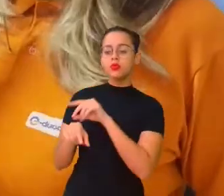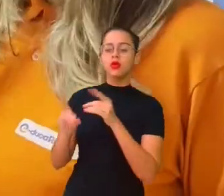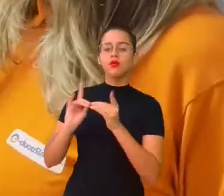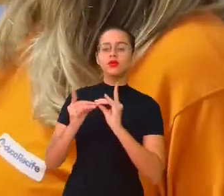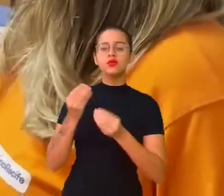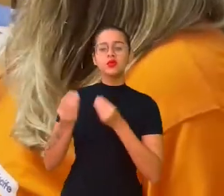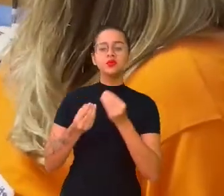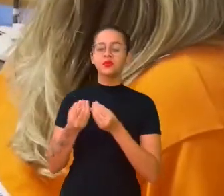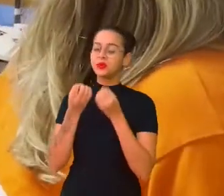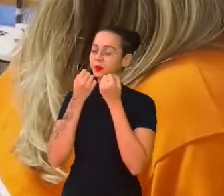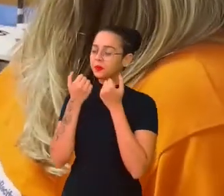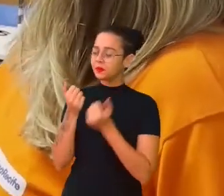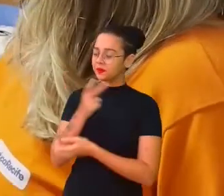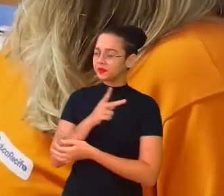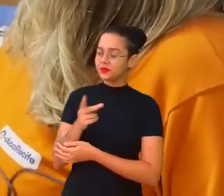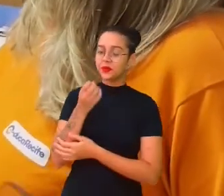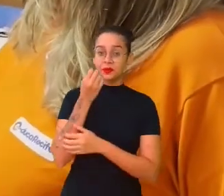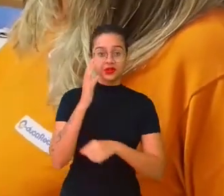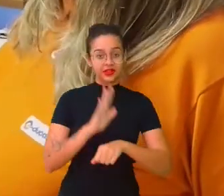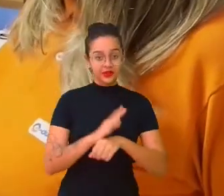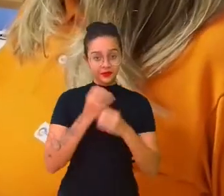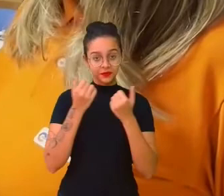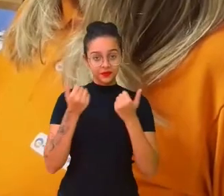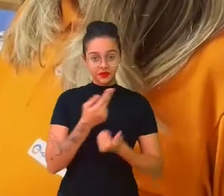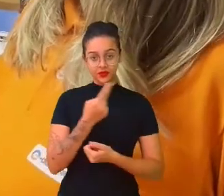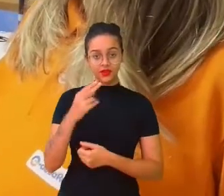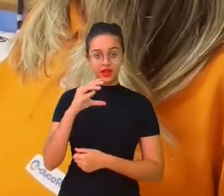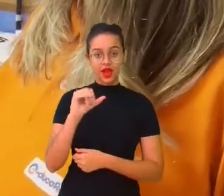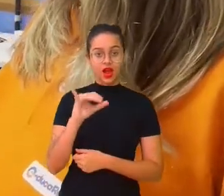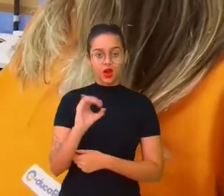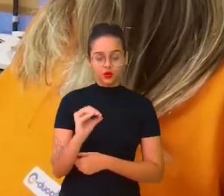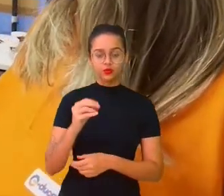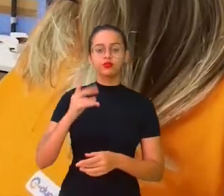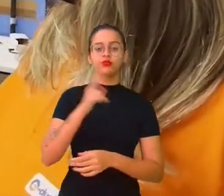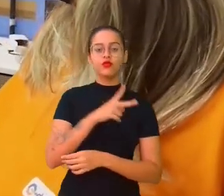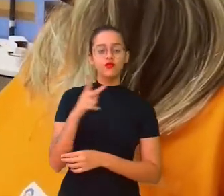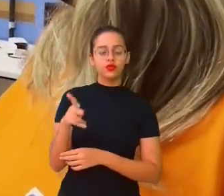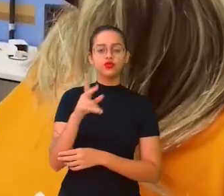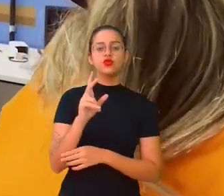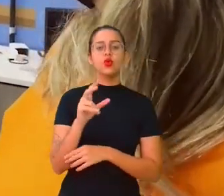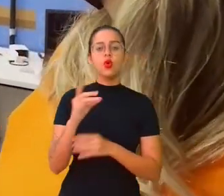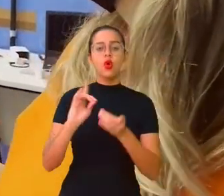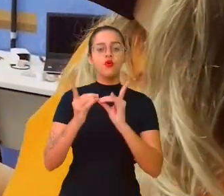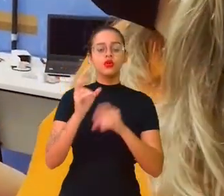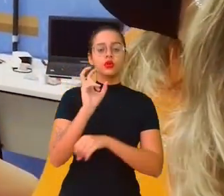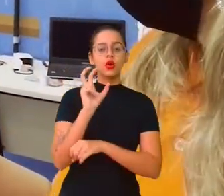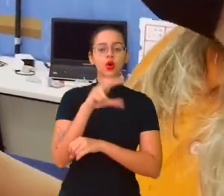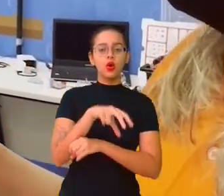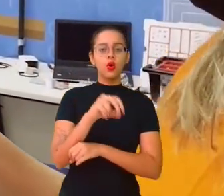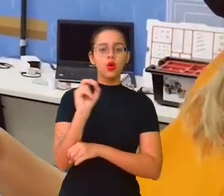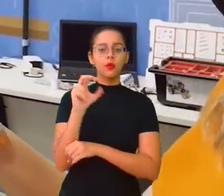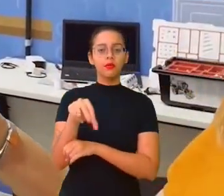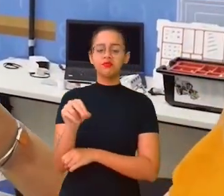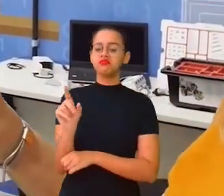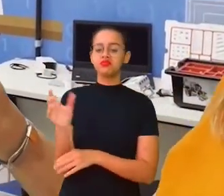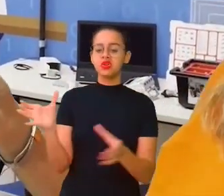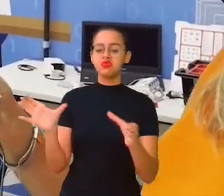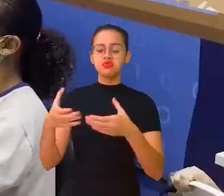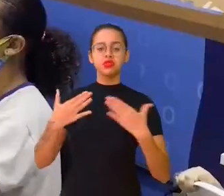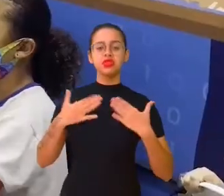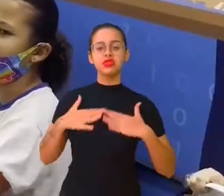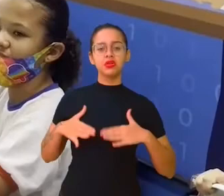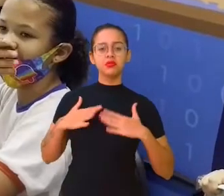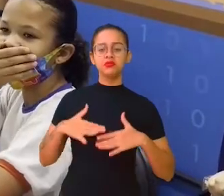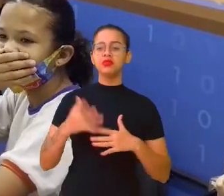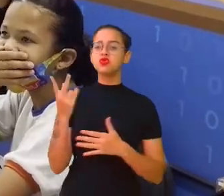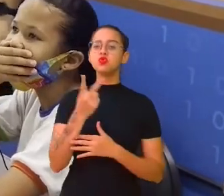foi. Tudo bem, professor? Boa tarde, tudo bem? Meu nome é Caio, sou professor da oficina de robótica. É, a turma hoje foi bem tranquila, tivemos duas turmas